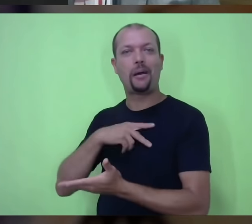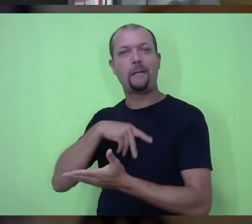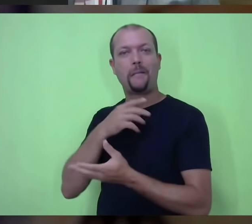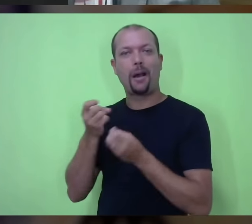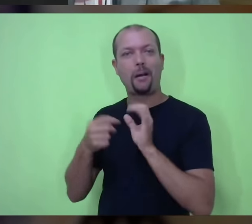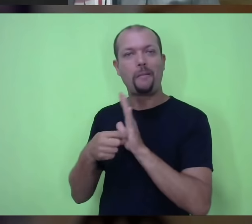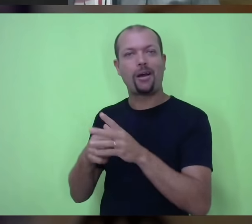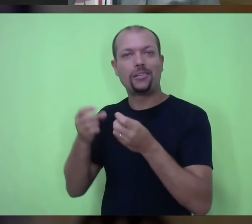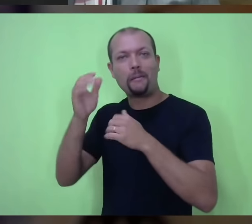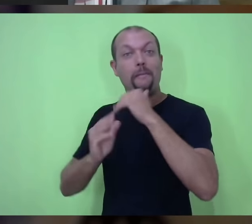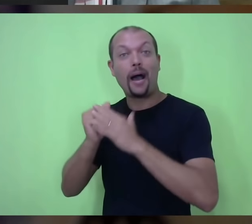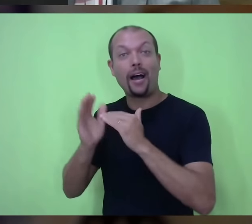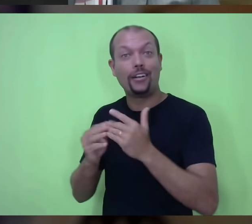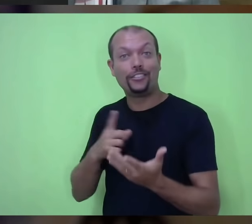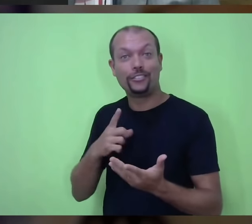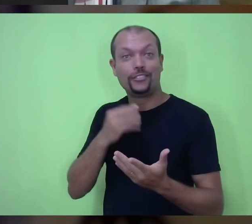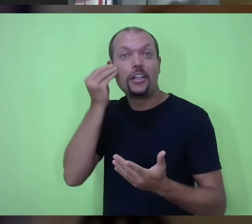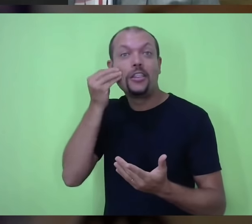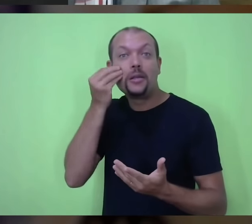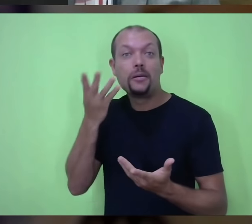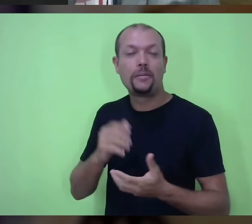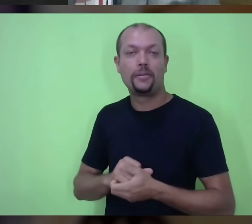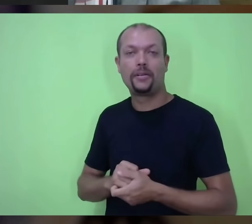própria questão que você falou